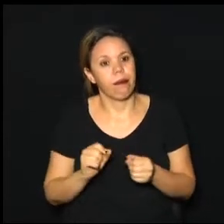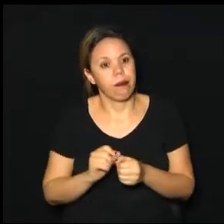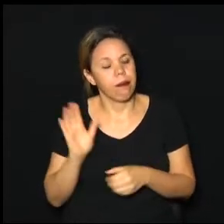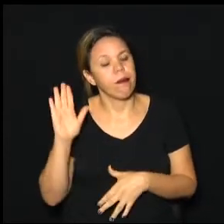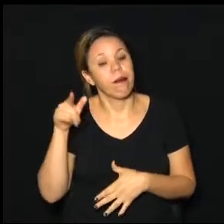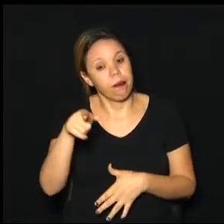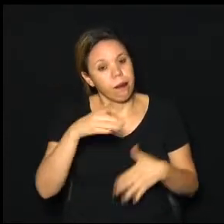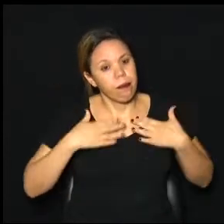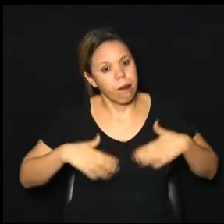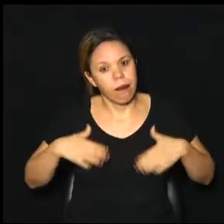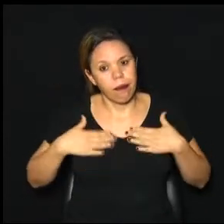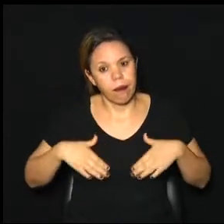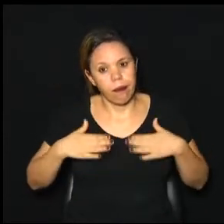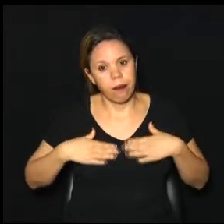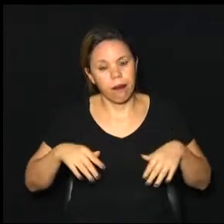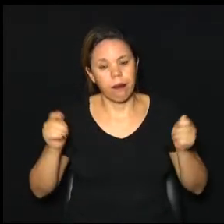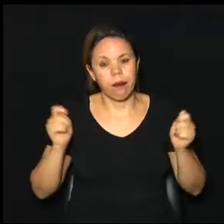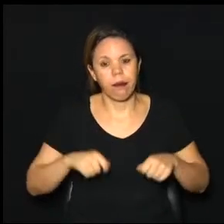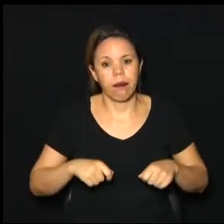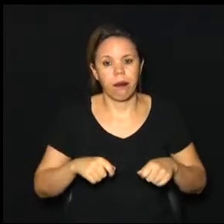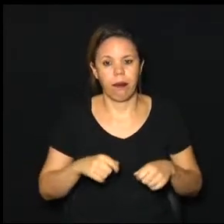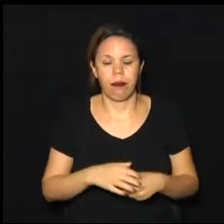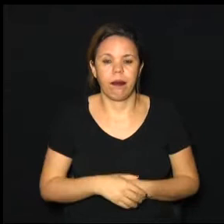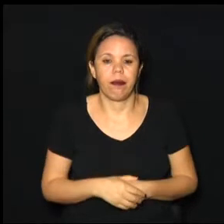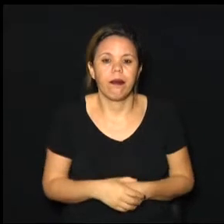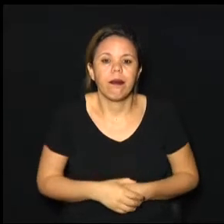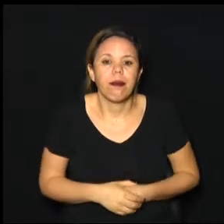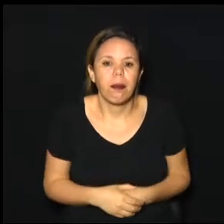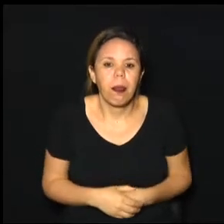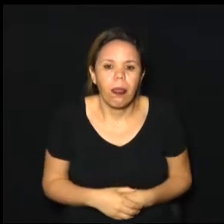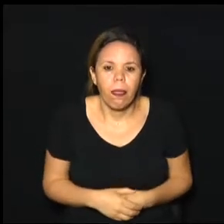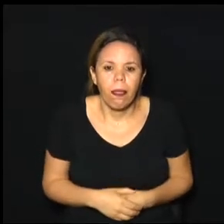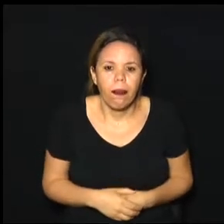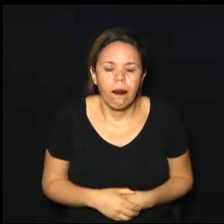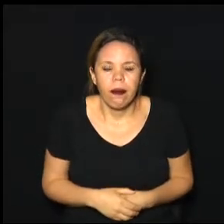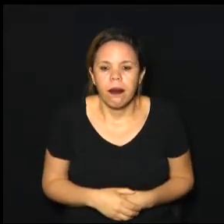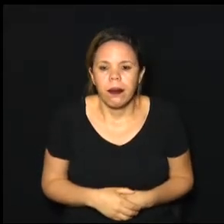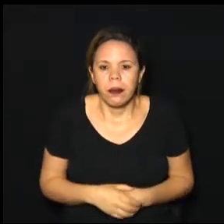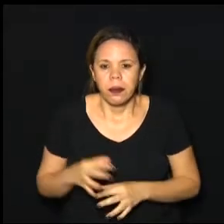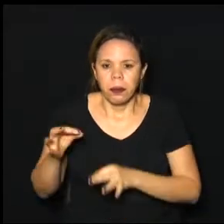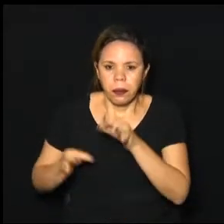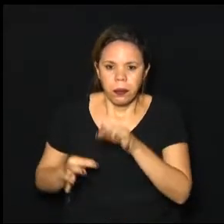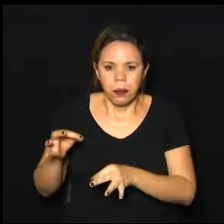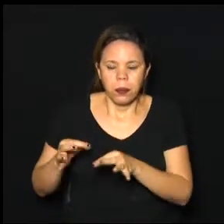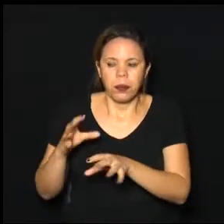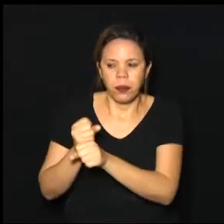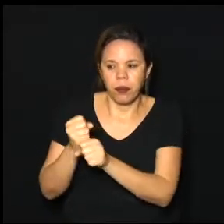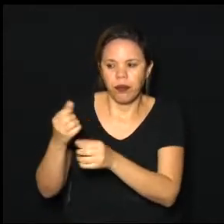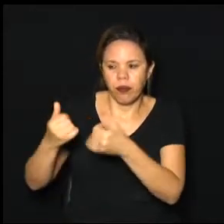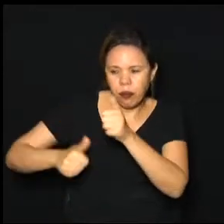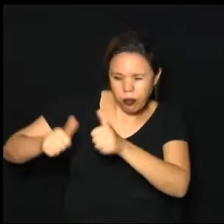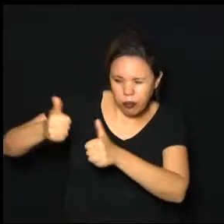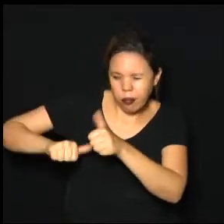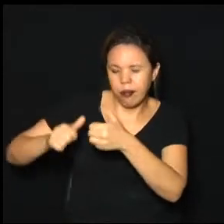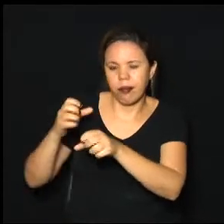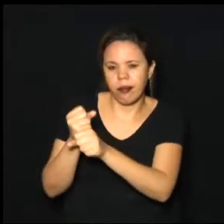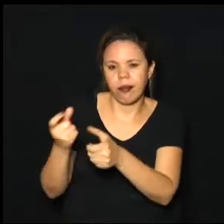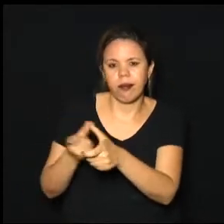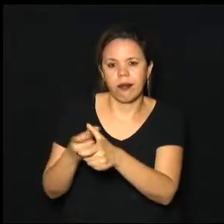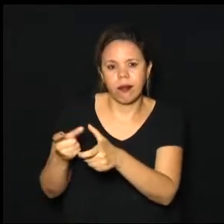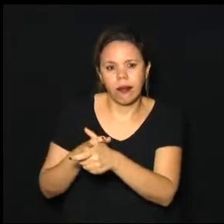fique tranquilo, porque no mais das vezes o julgamento das contas não impede, não é